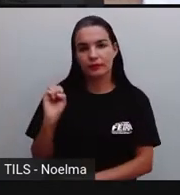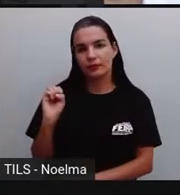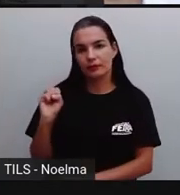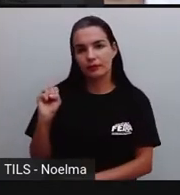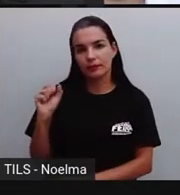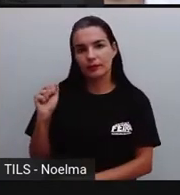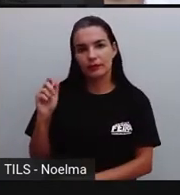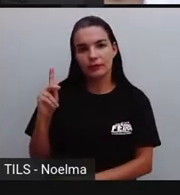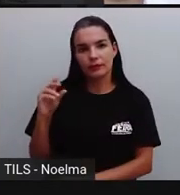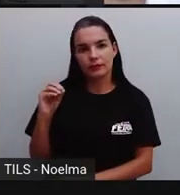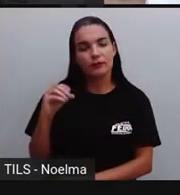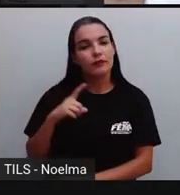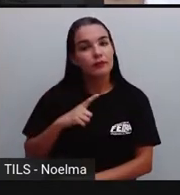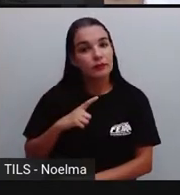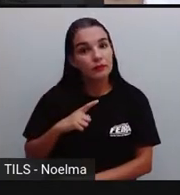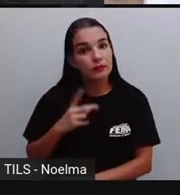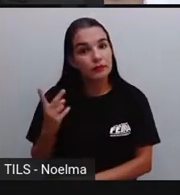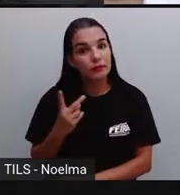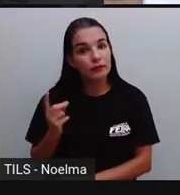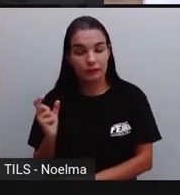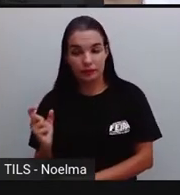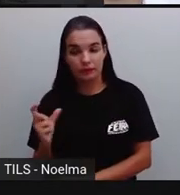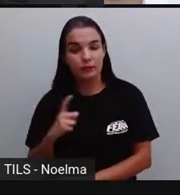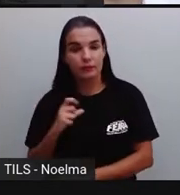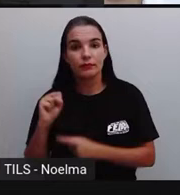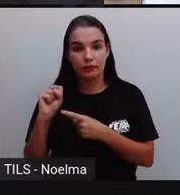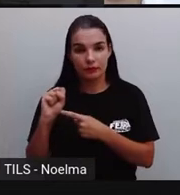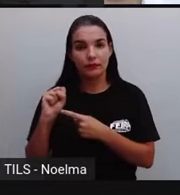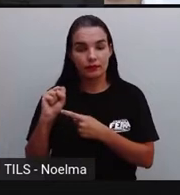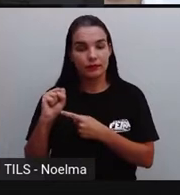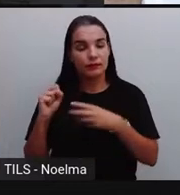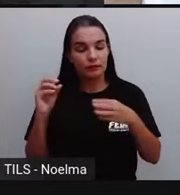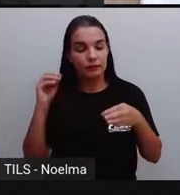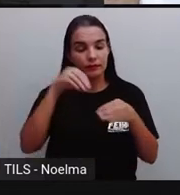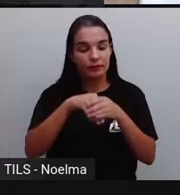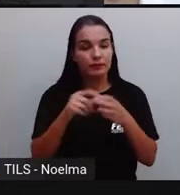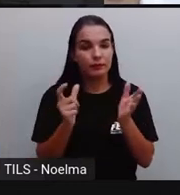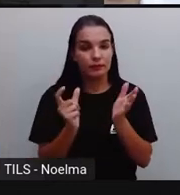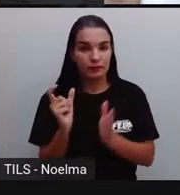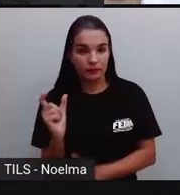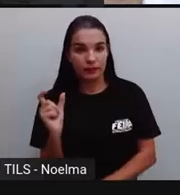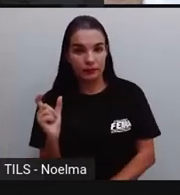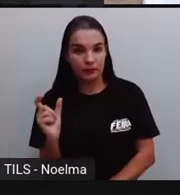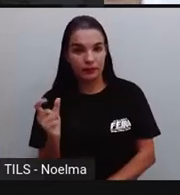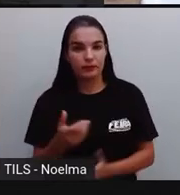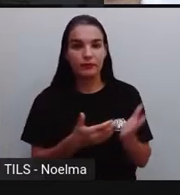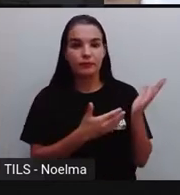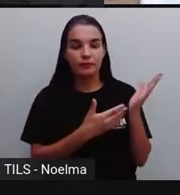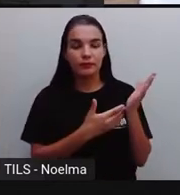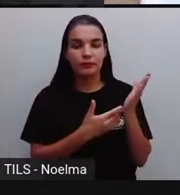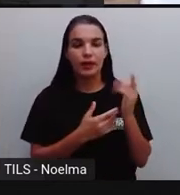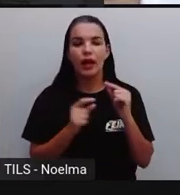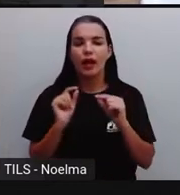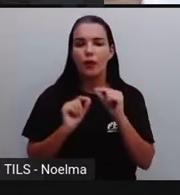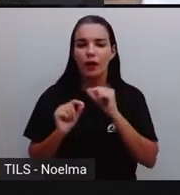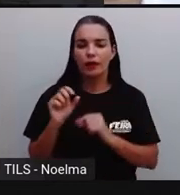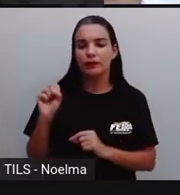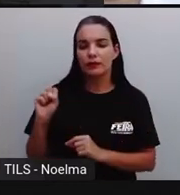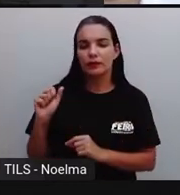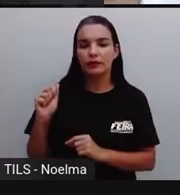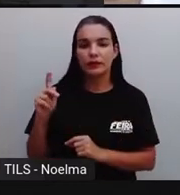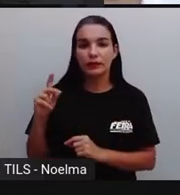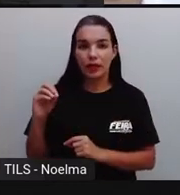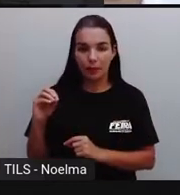têm aí, né, a letra si. Observem a letra si na palavra princesa. E a palavra si